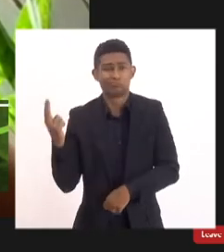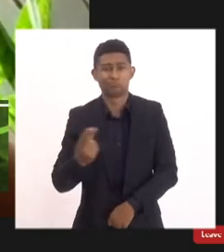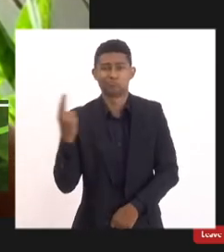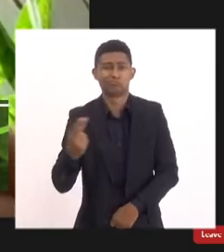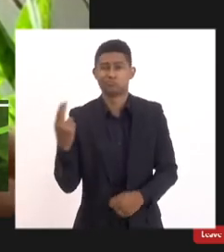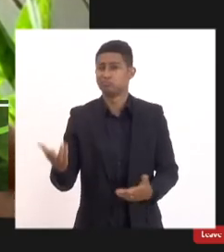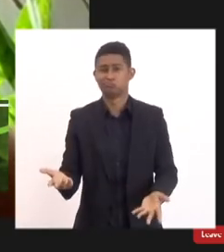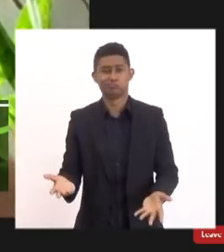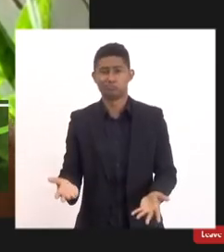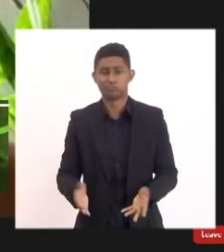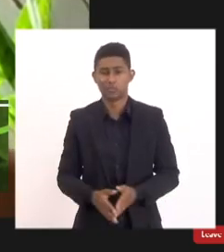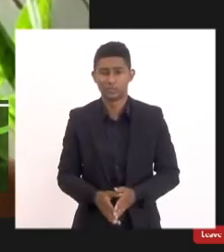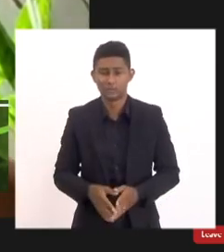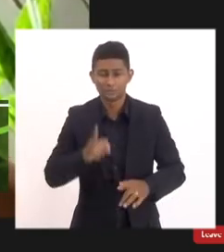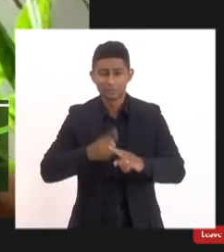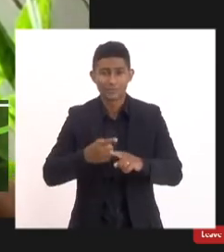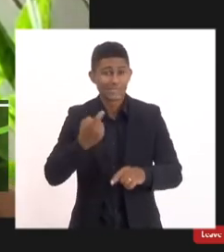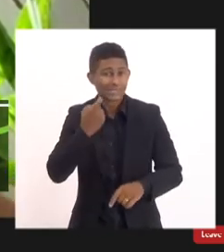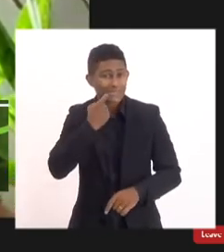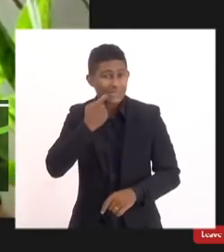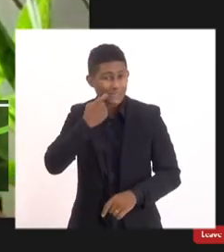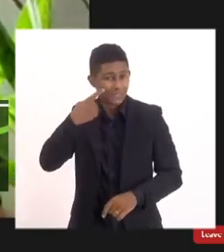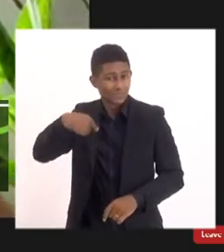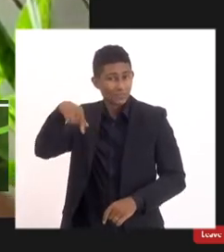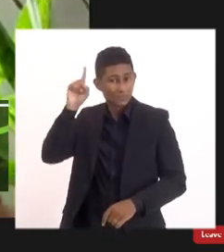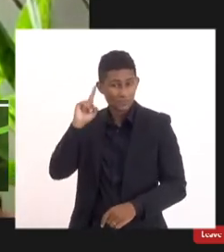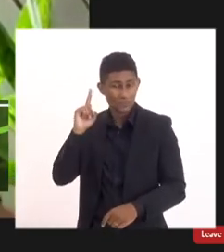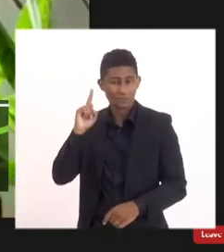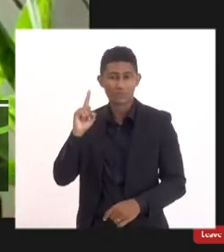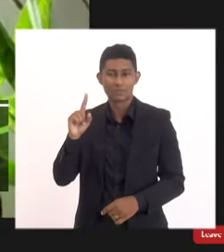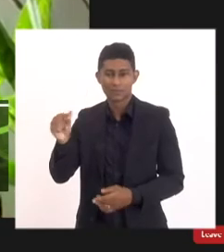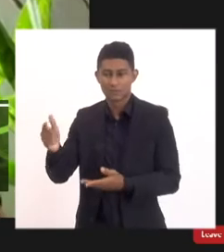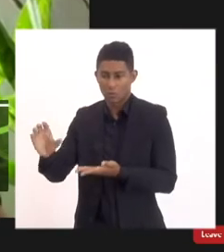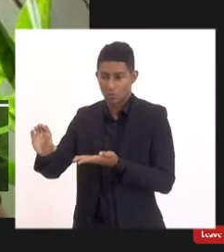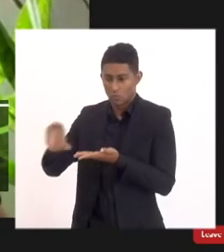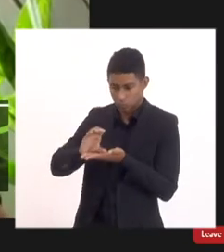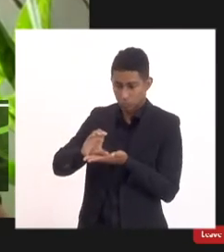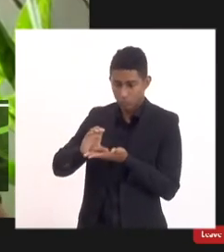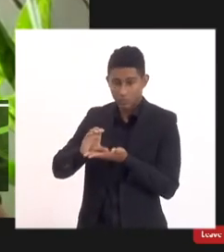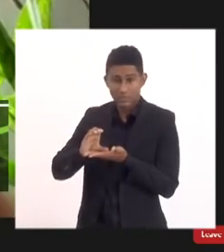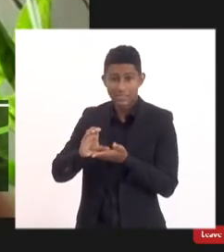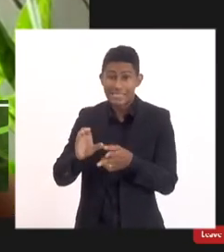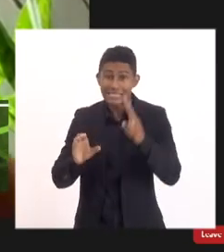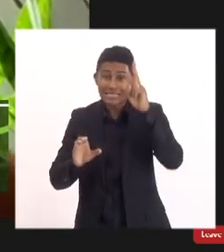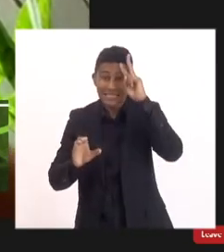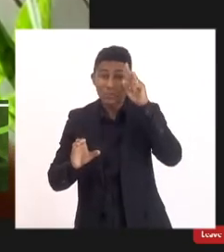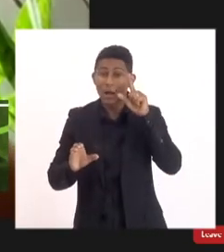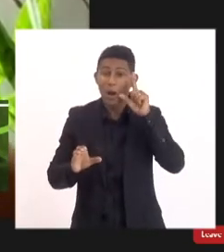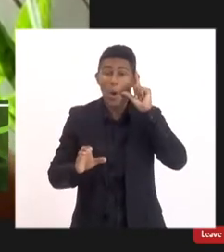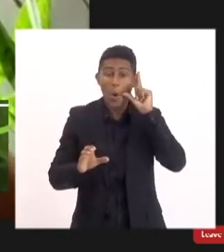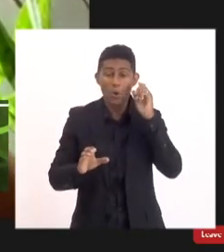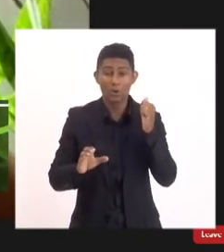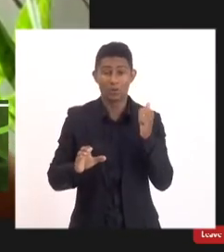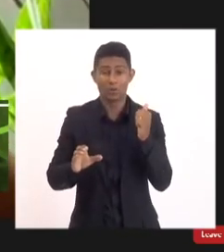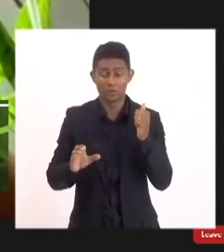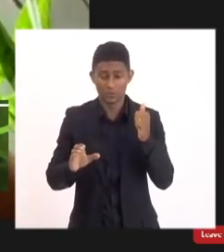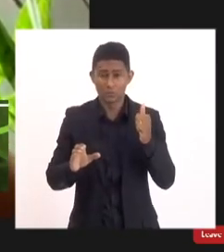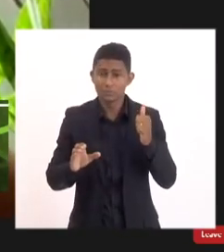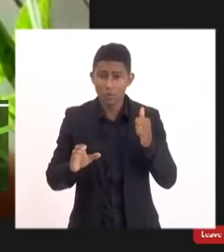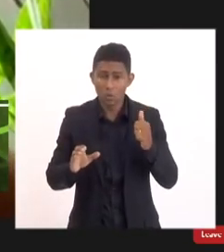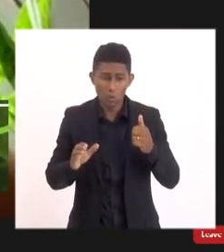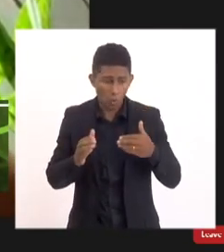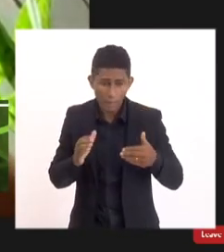na sexta-feira, véspera, do, né, no fim de semana, logo